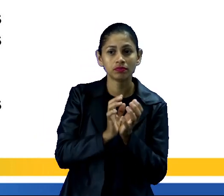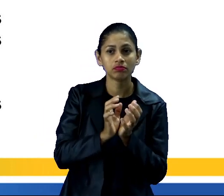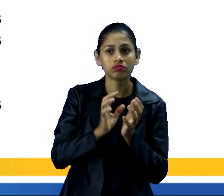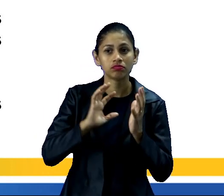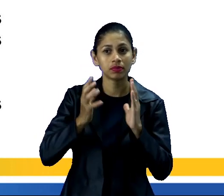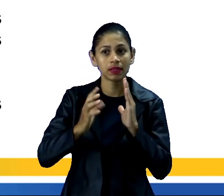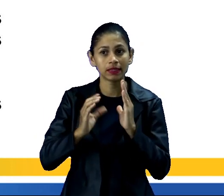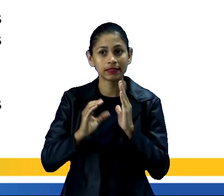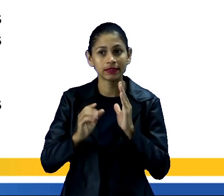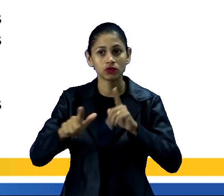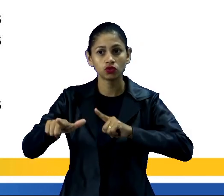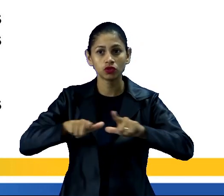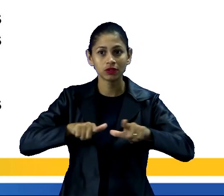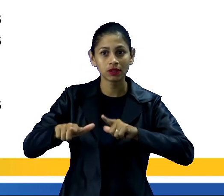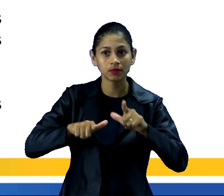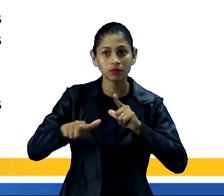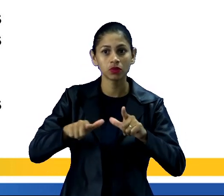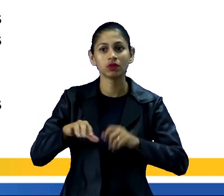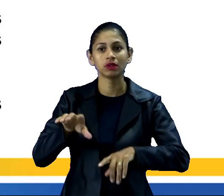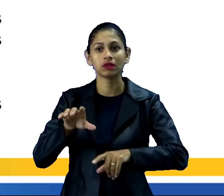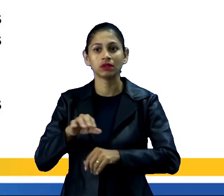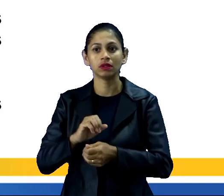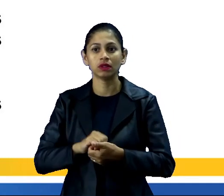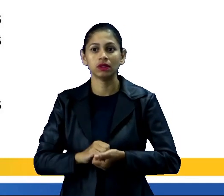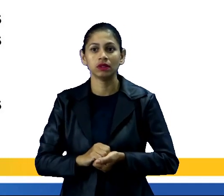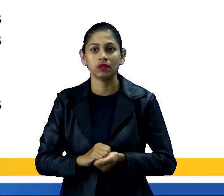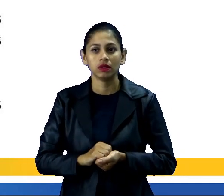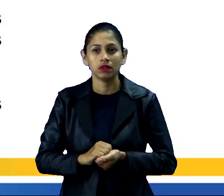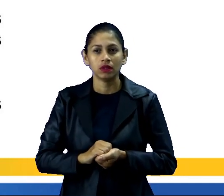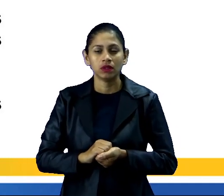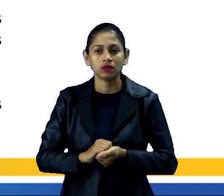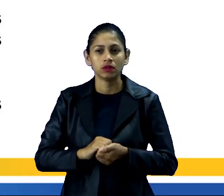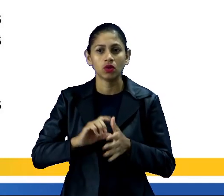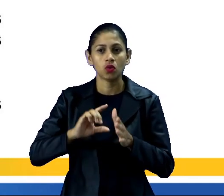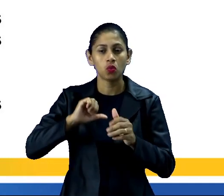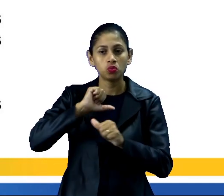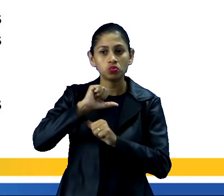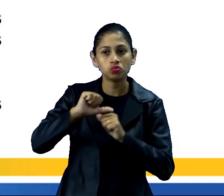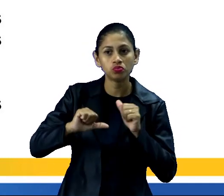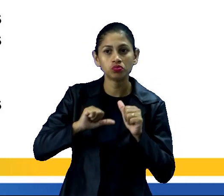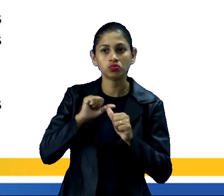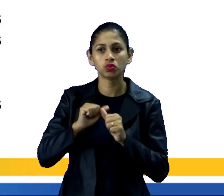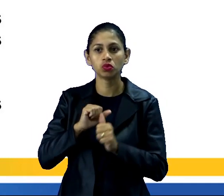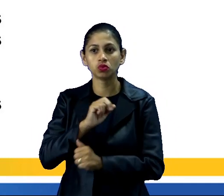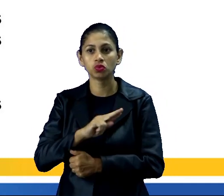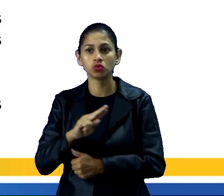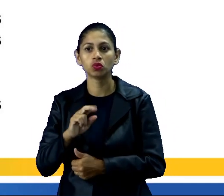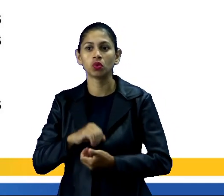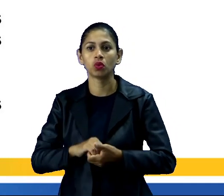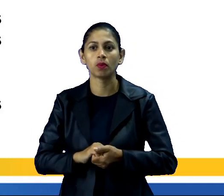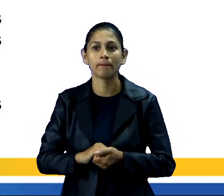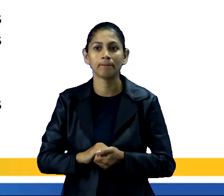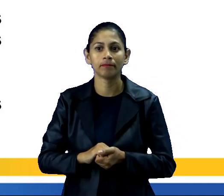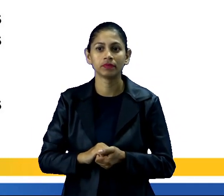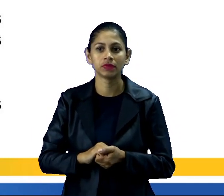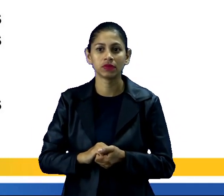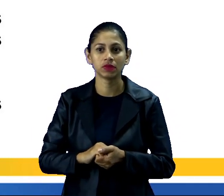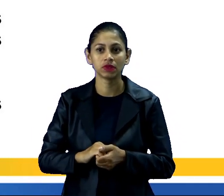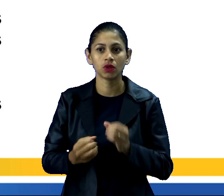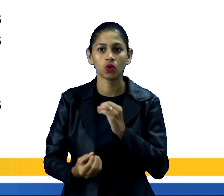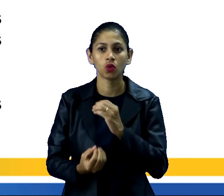e comunistas, né? Então, a gente tem aí em 20 ainda, ele criando as SA, né, que são as seções de assalto, né, que são